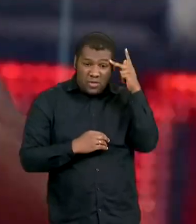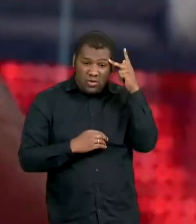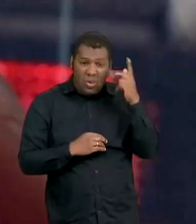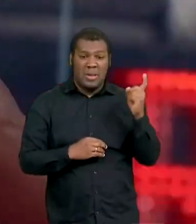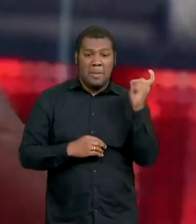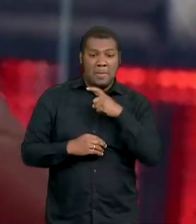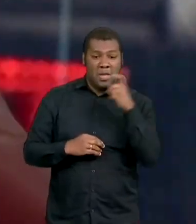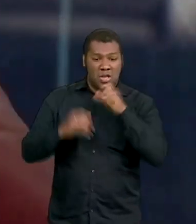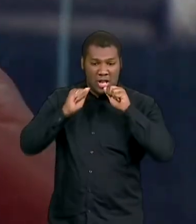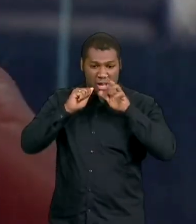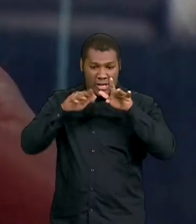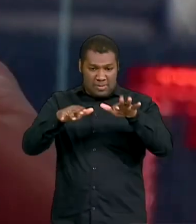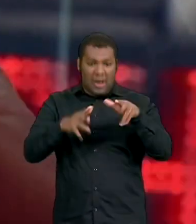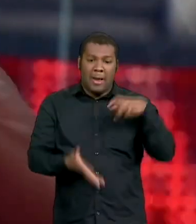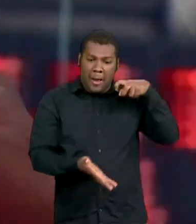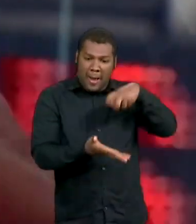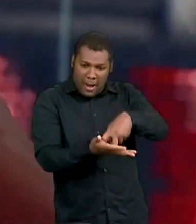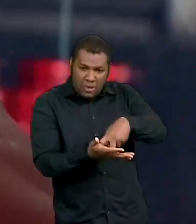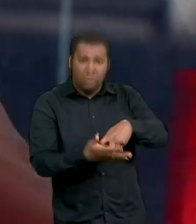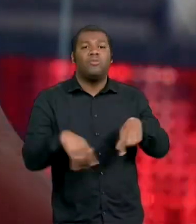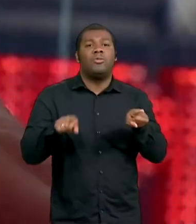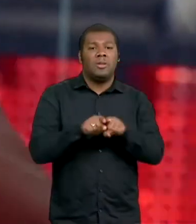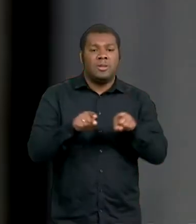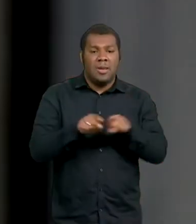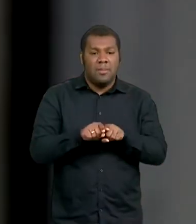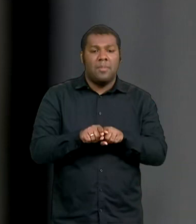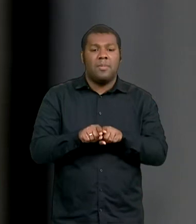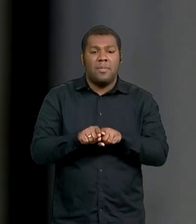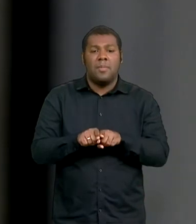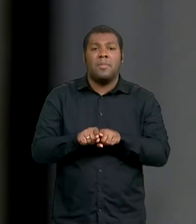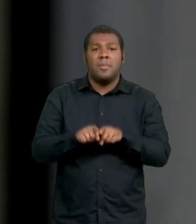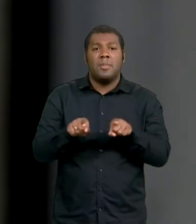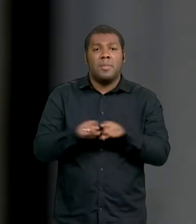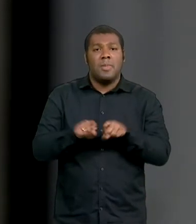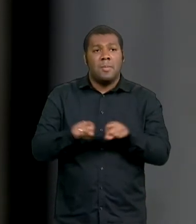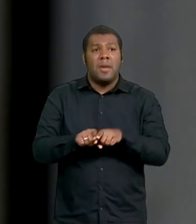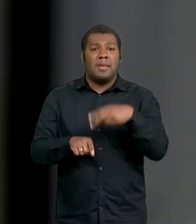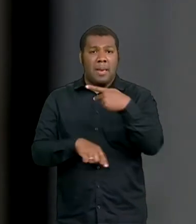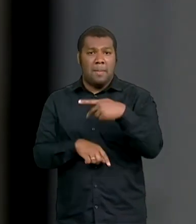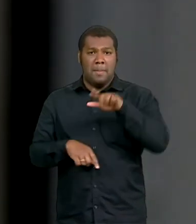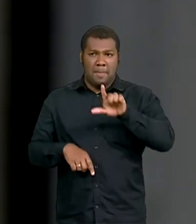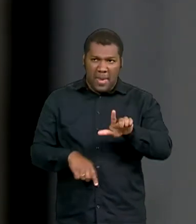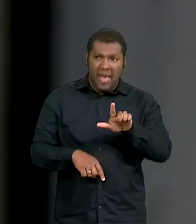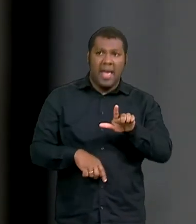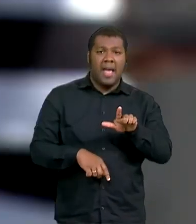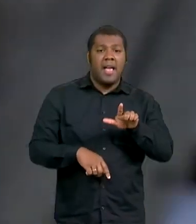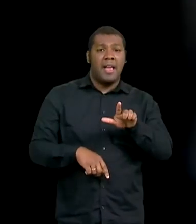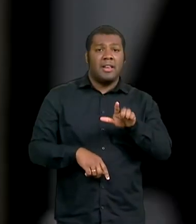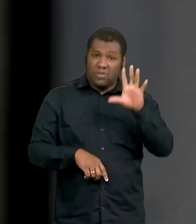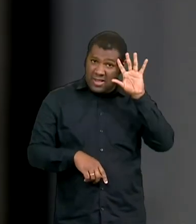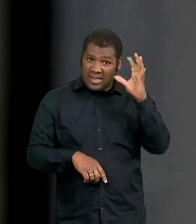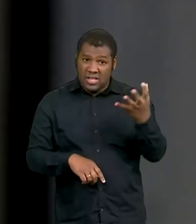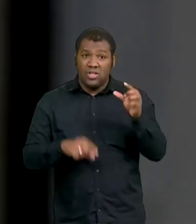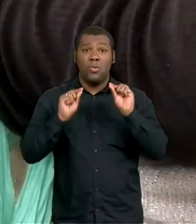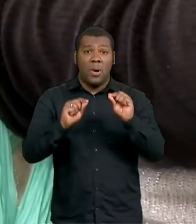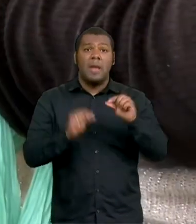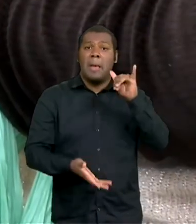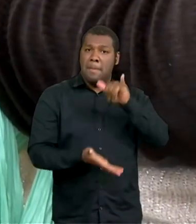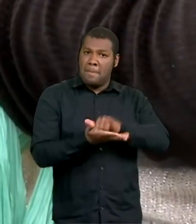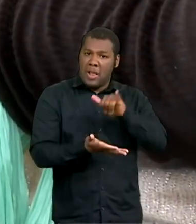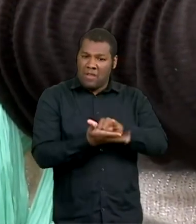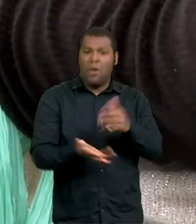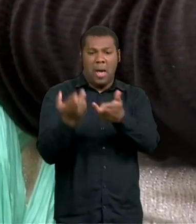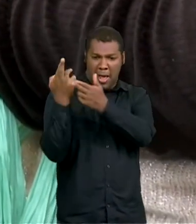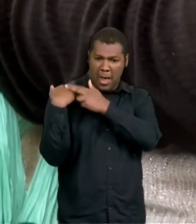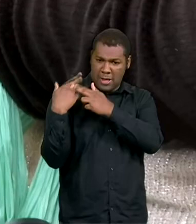publicações e exime as plataformas sobre o conteúdo. Já o PL das fake news determina que as plataformas também